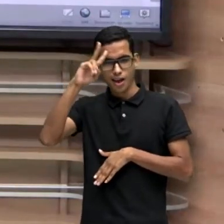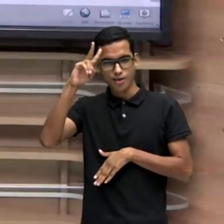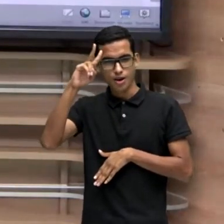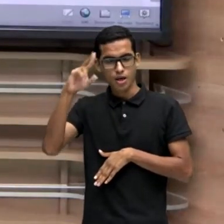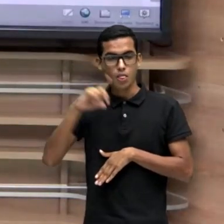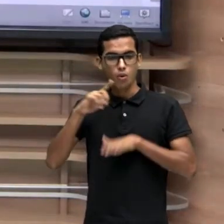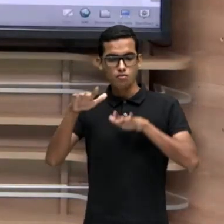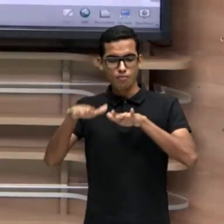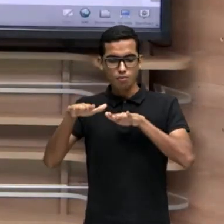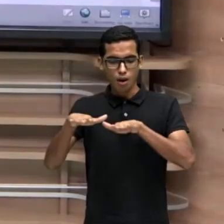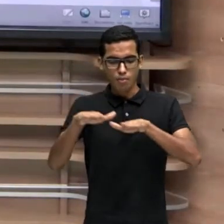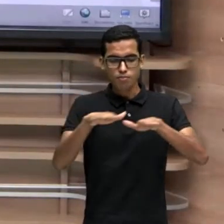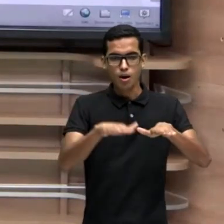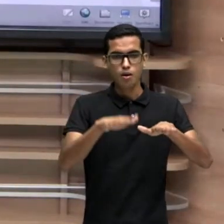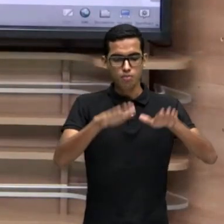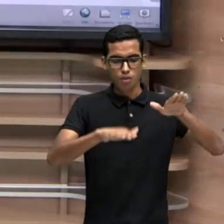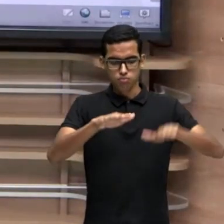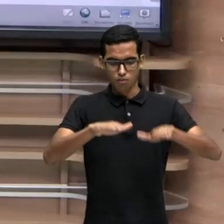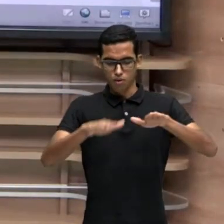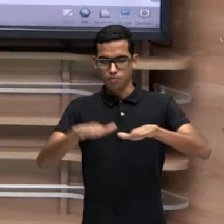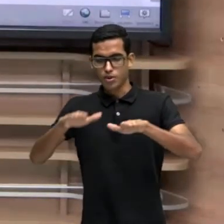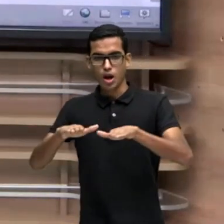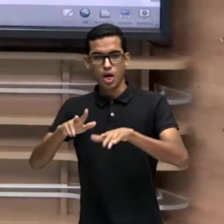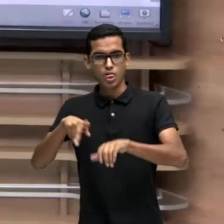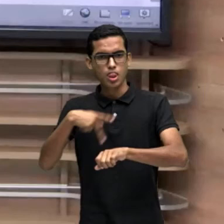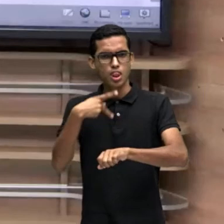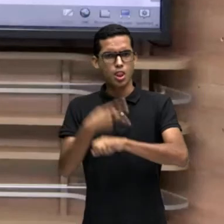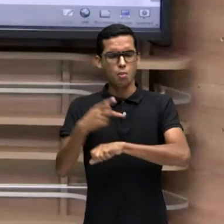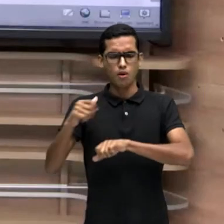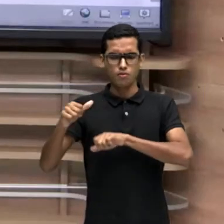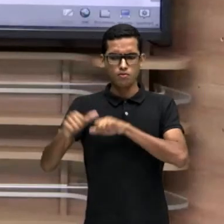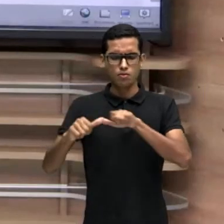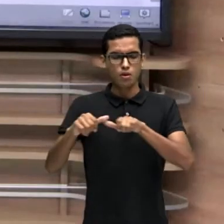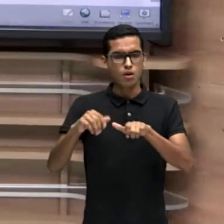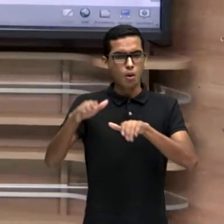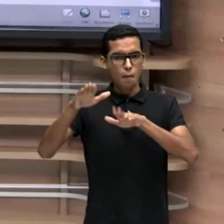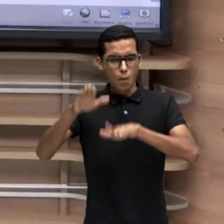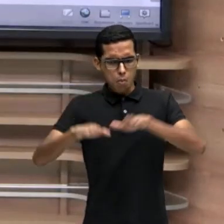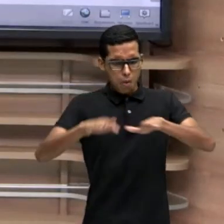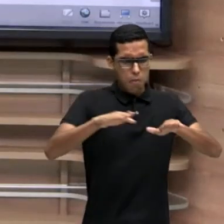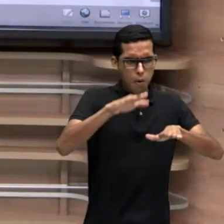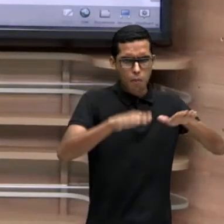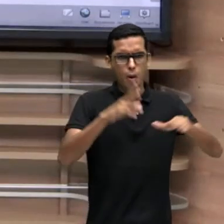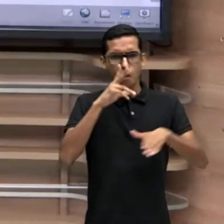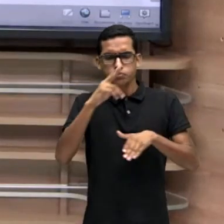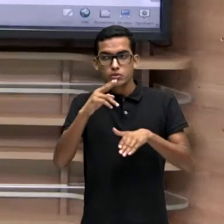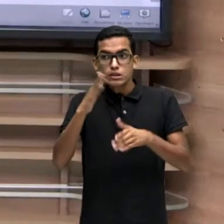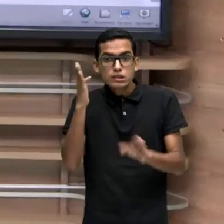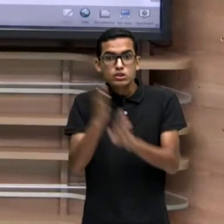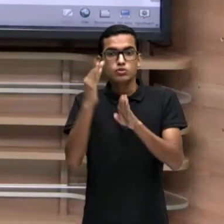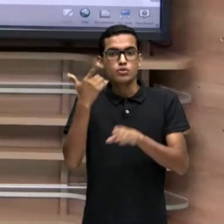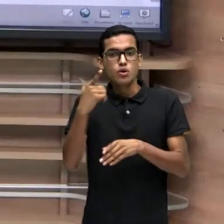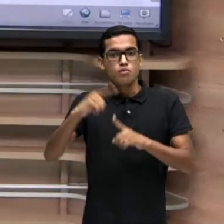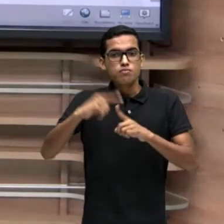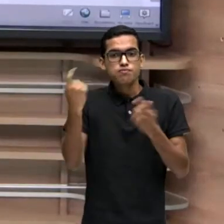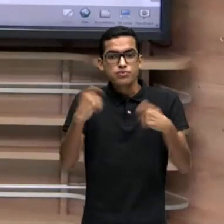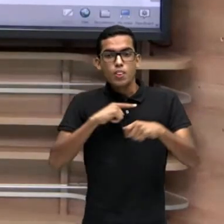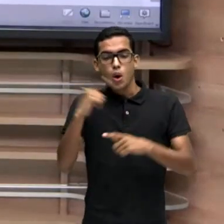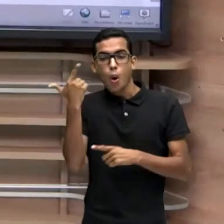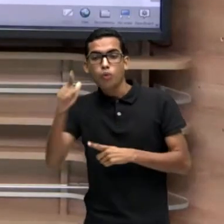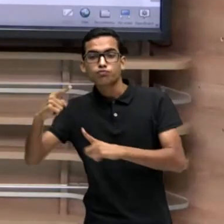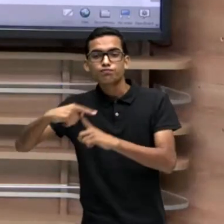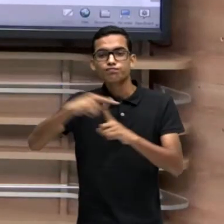chão. Aos poucos eles foram dando mais intensidade aos sons, descobrindo que podiam ter outros ritmos quando